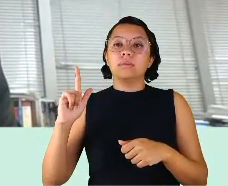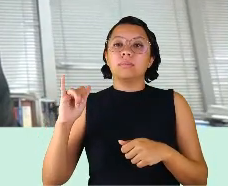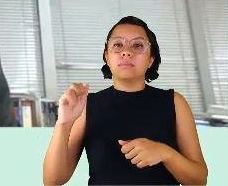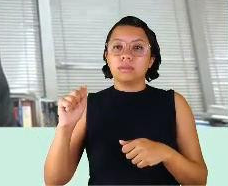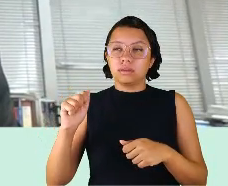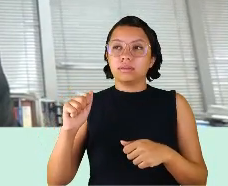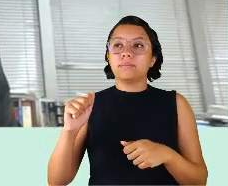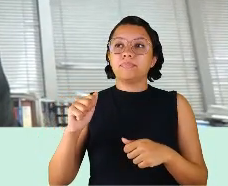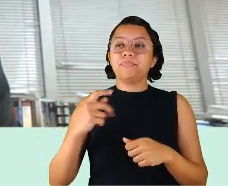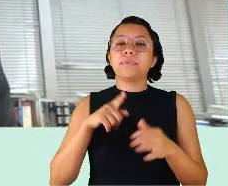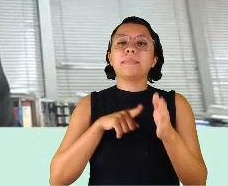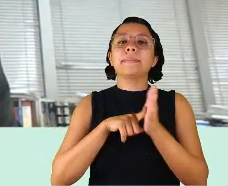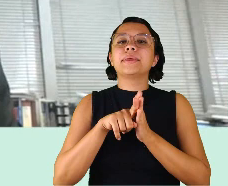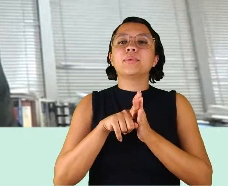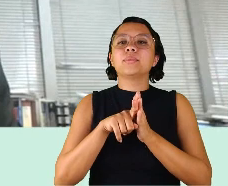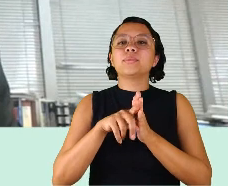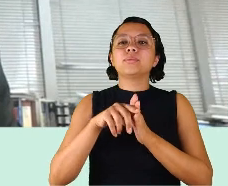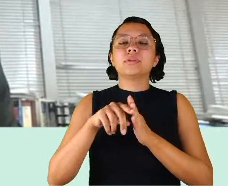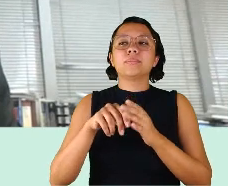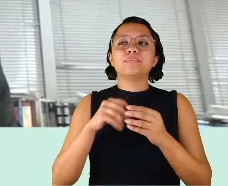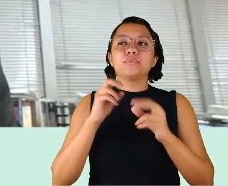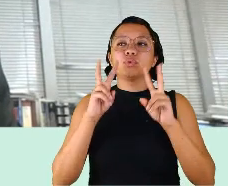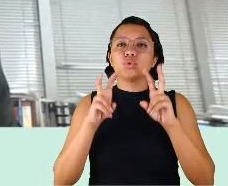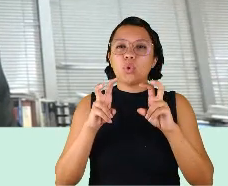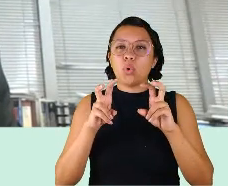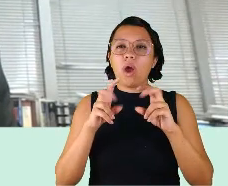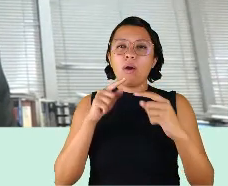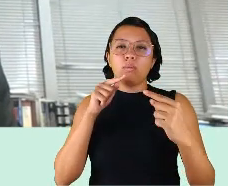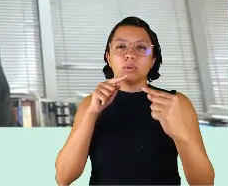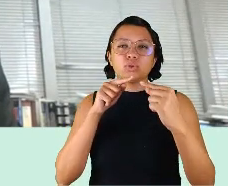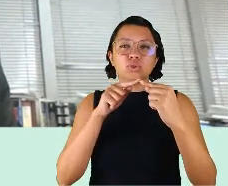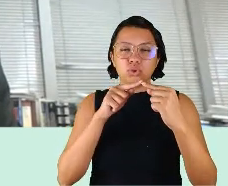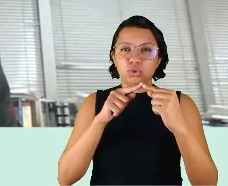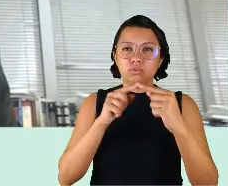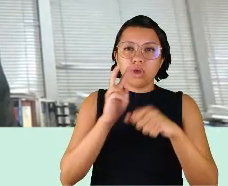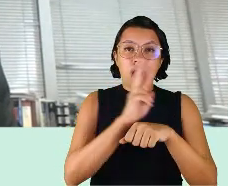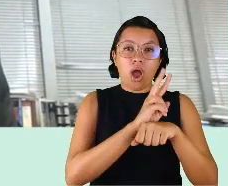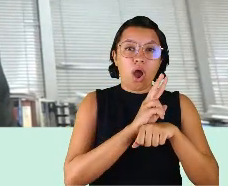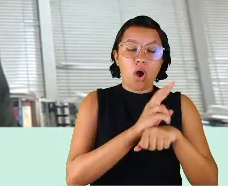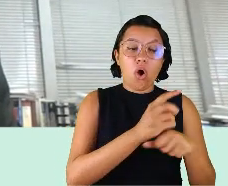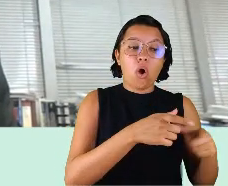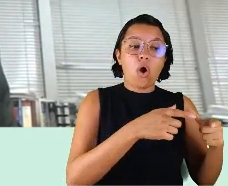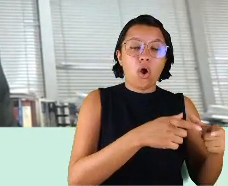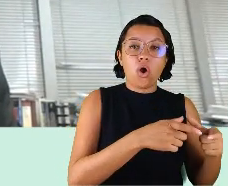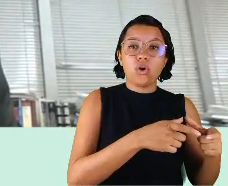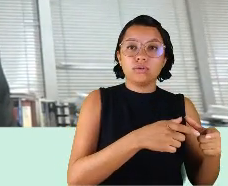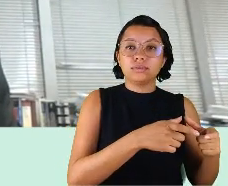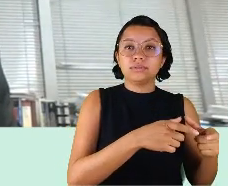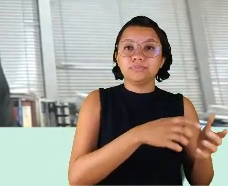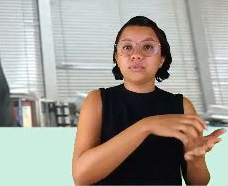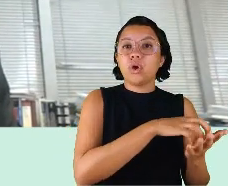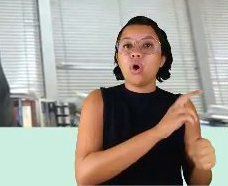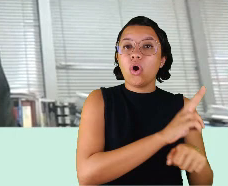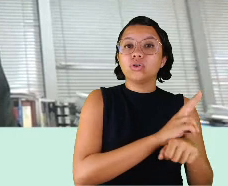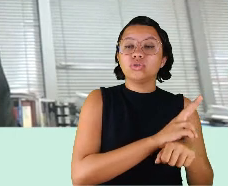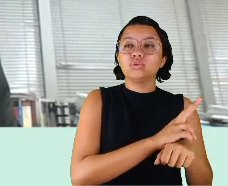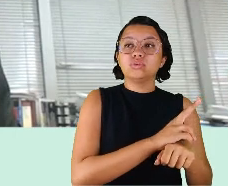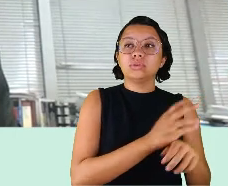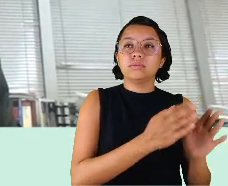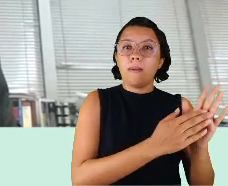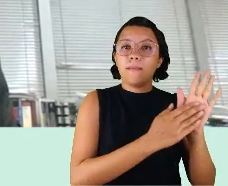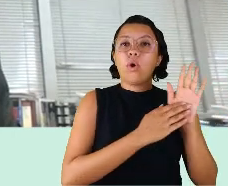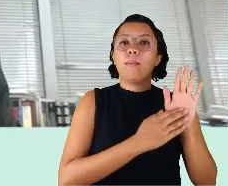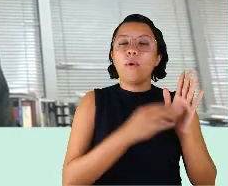Leonel, ela perguntava sobre as metas que a Corregedoria esperava forem propostas